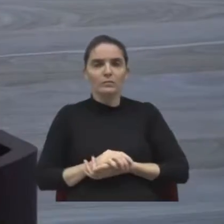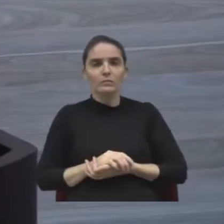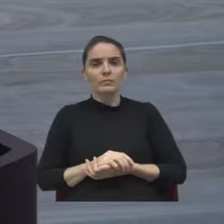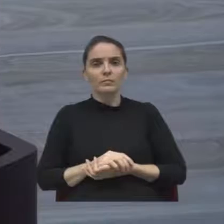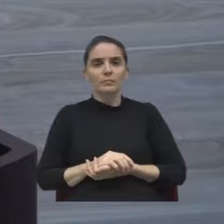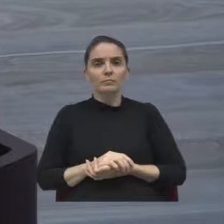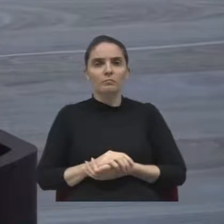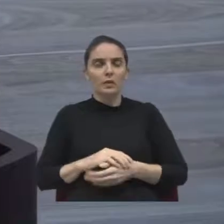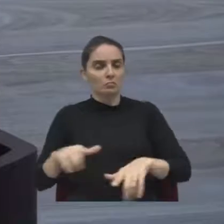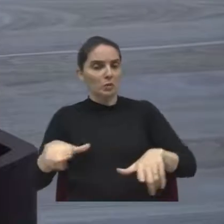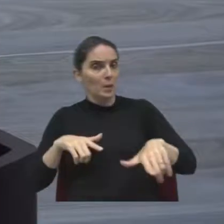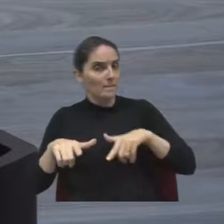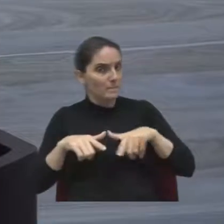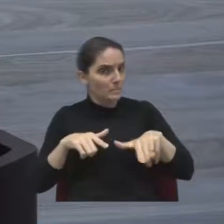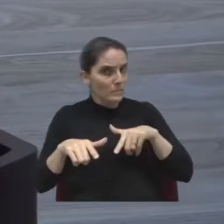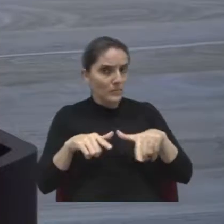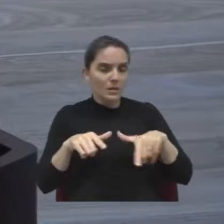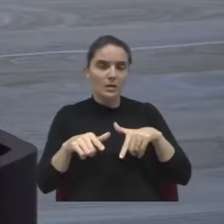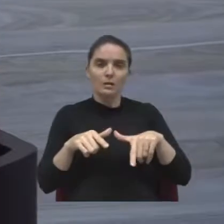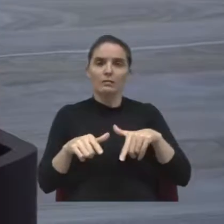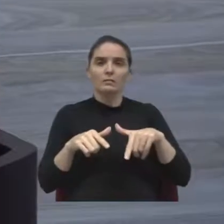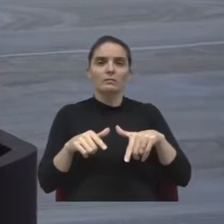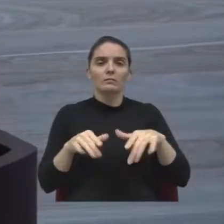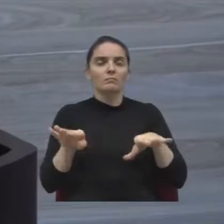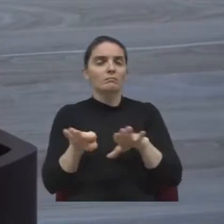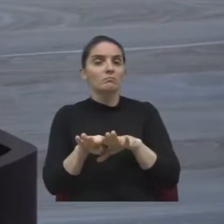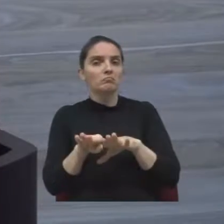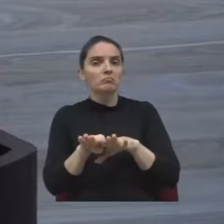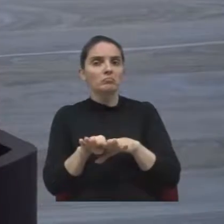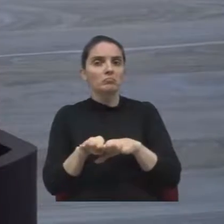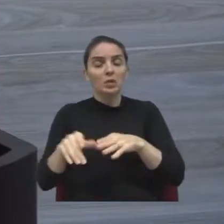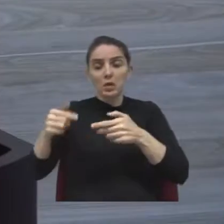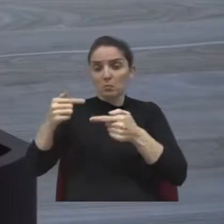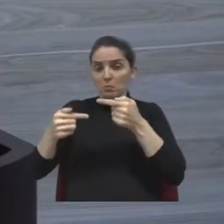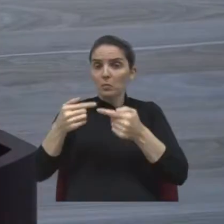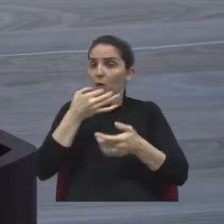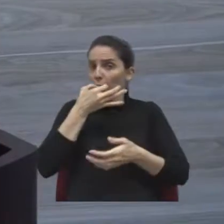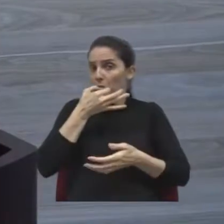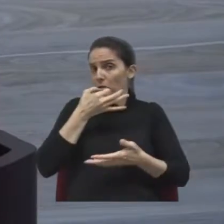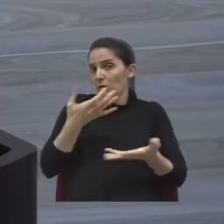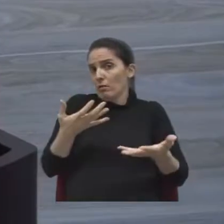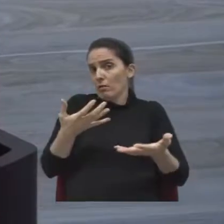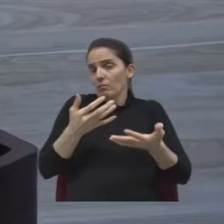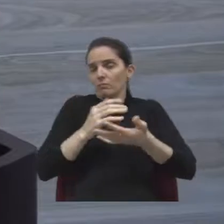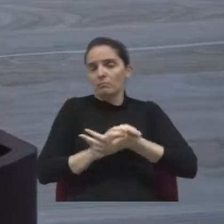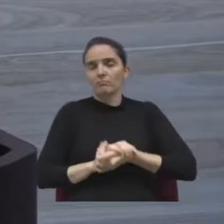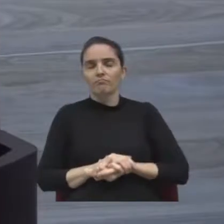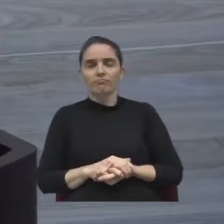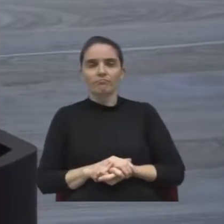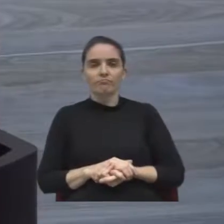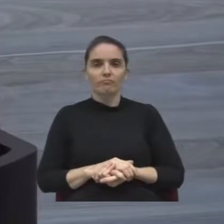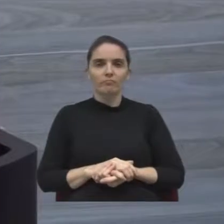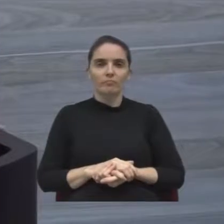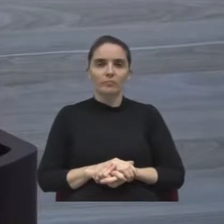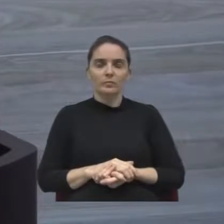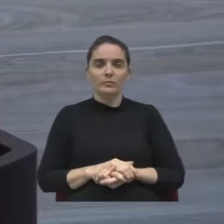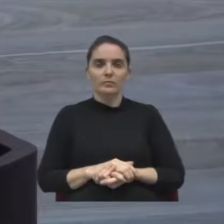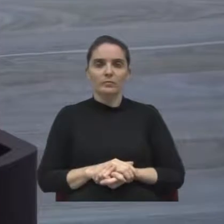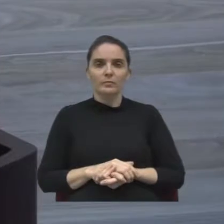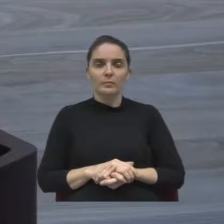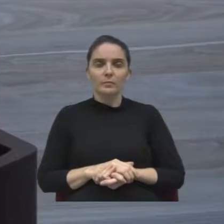emprego, discutirmos posicionamento político, inclusive. Nós temos um reconhecimento muito